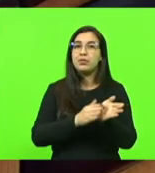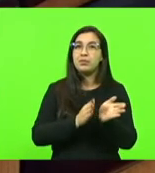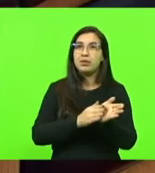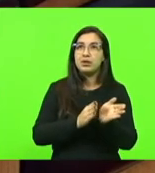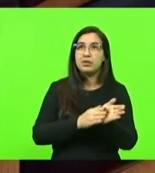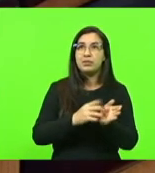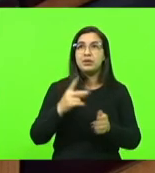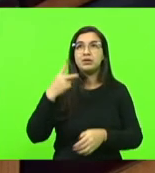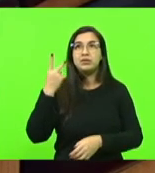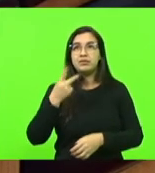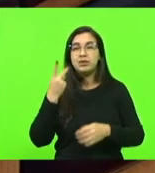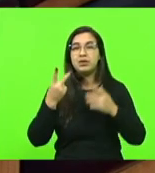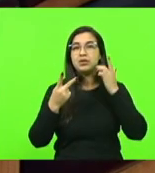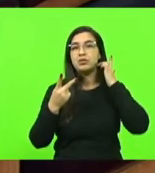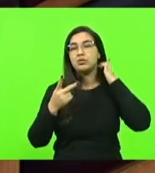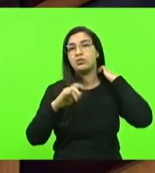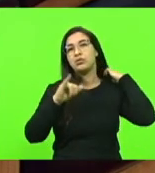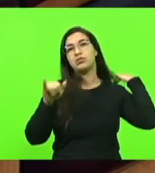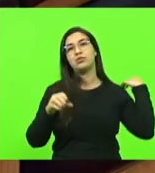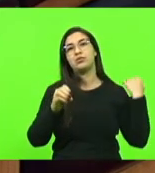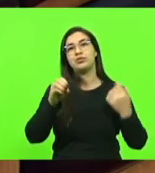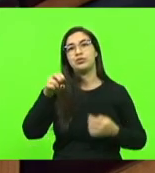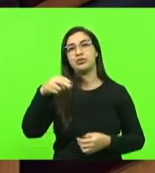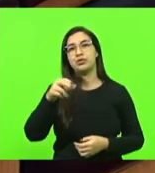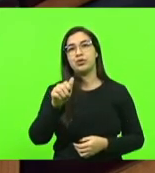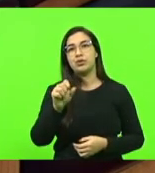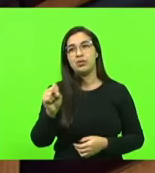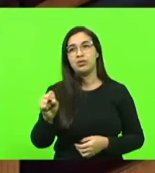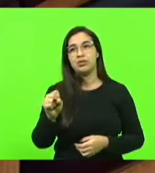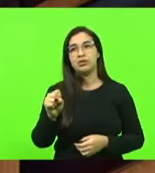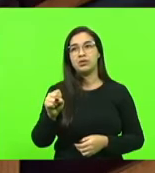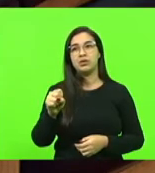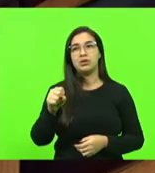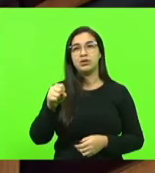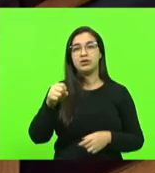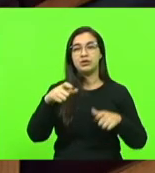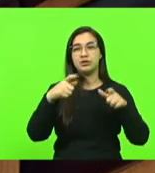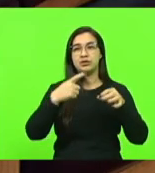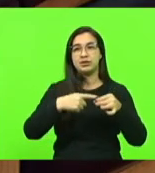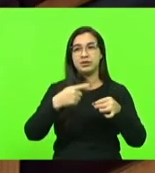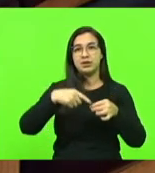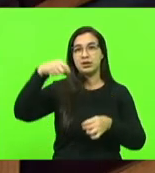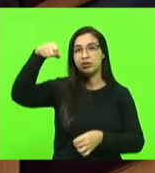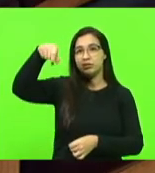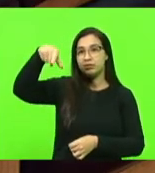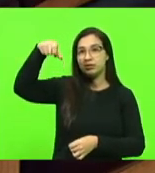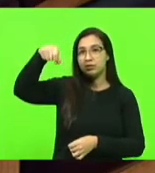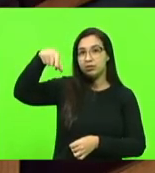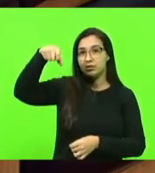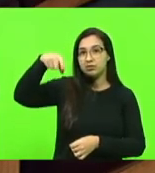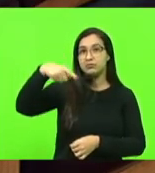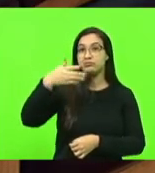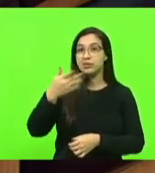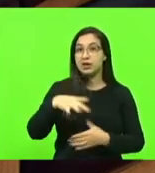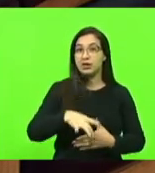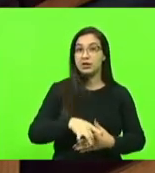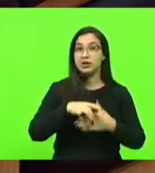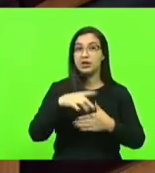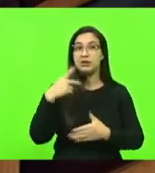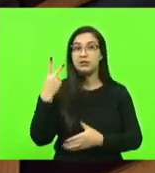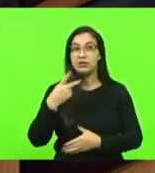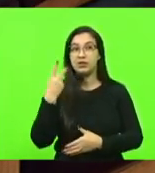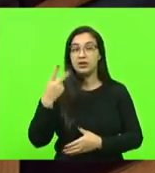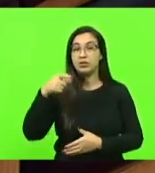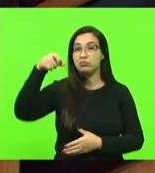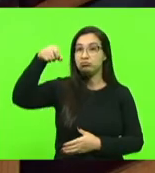vereador Jonas, vereador de Sombrio, líder do governo na Câmara de Sombrio, né? E